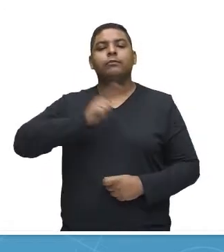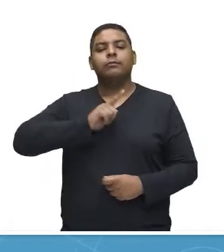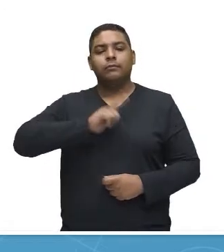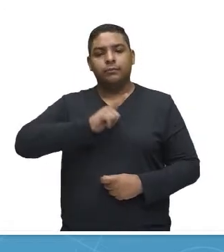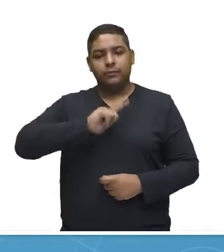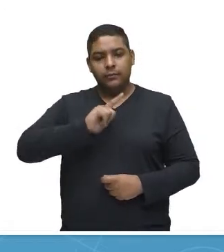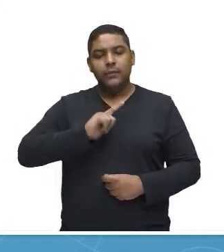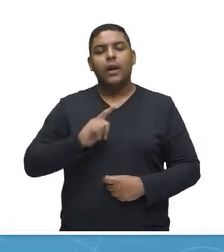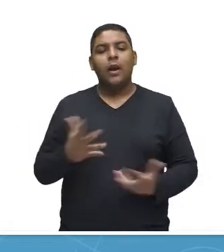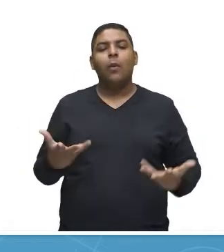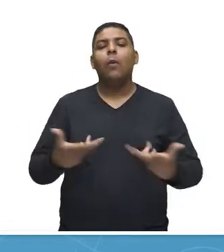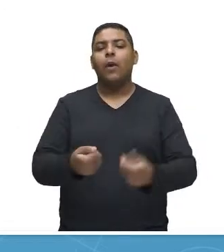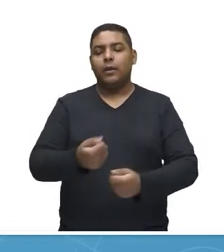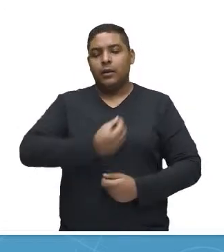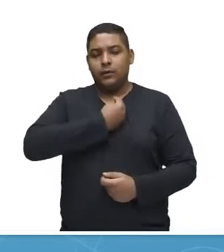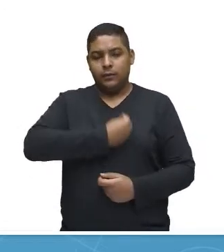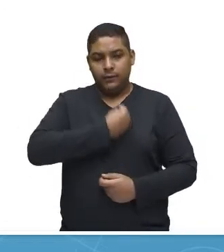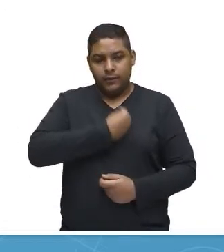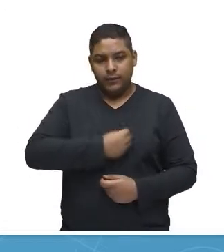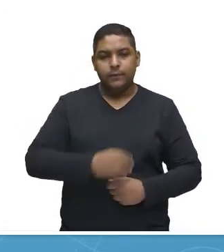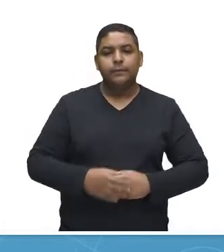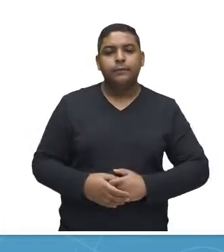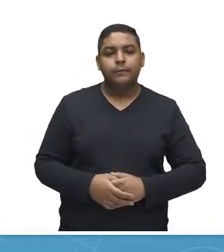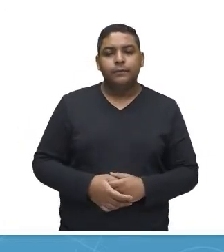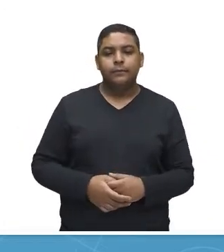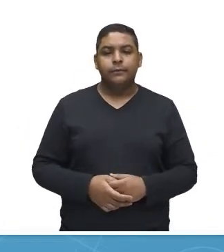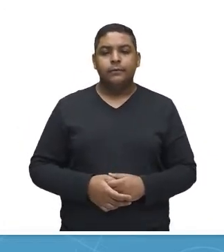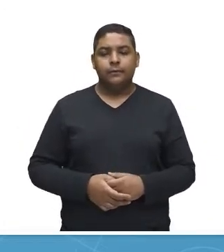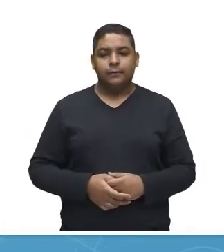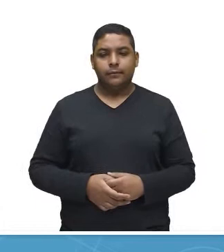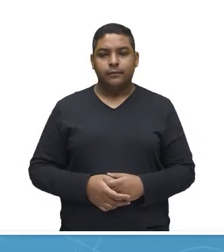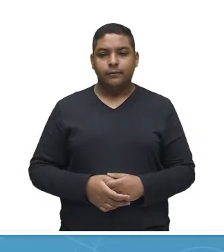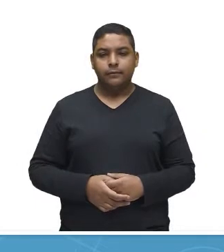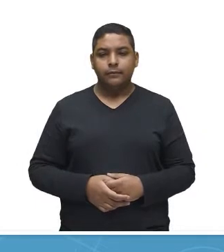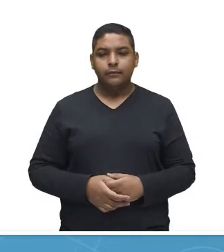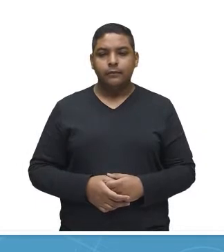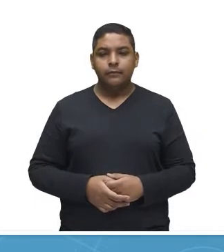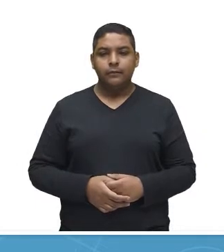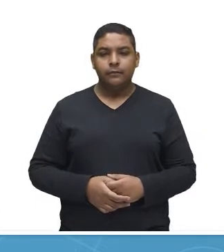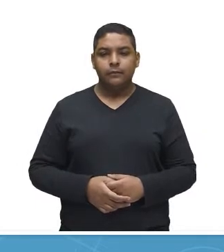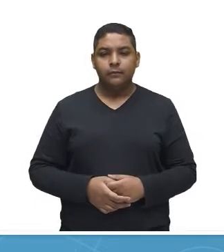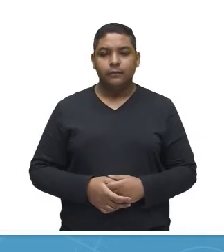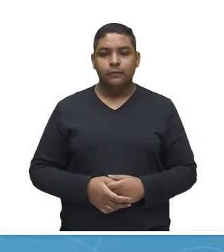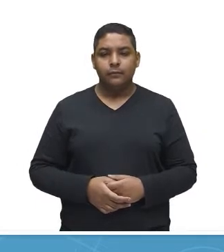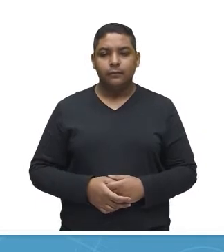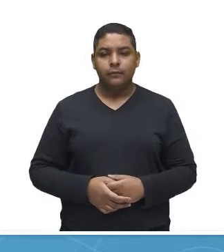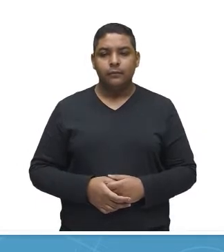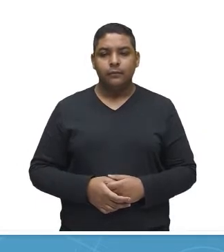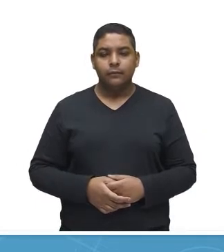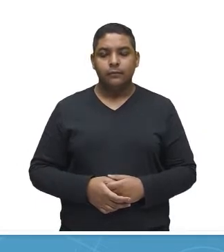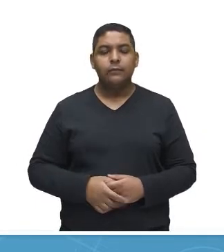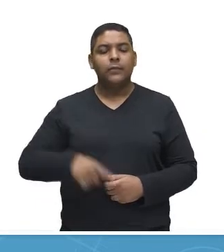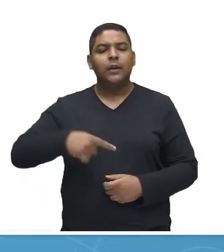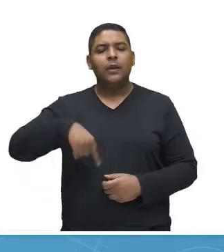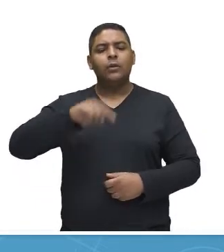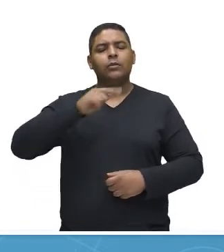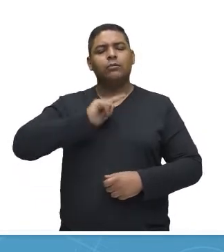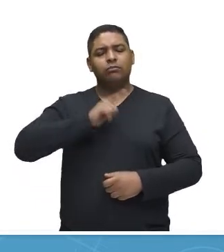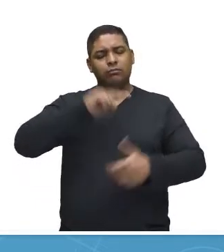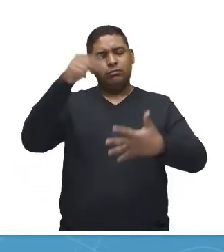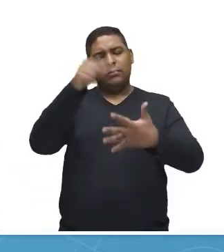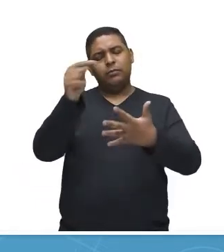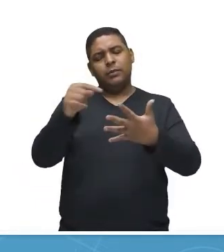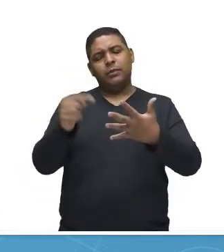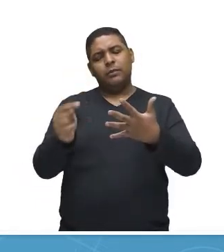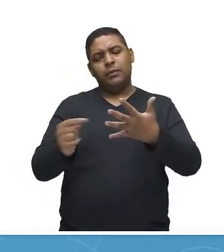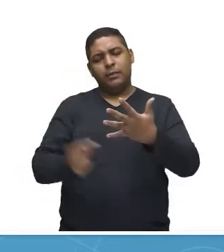boa qualidade de vida, né? Então, já que abrange tantos fatores, na nossa